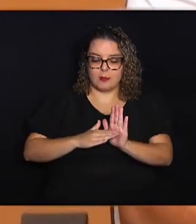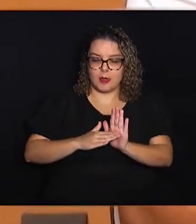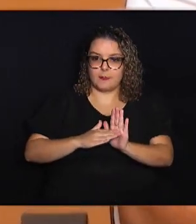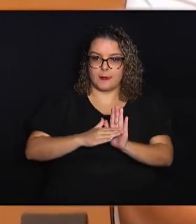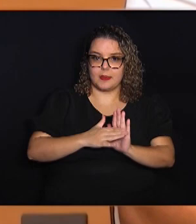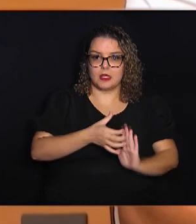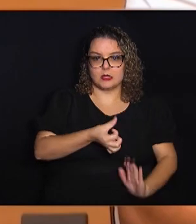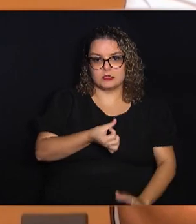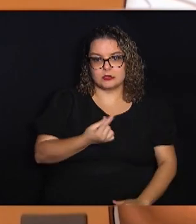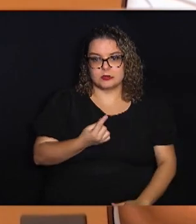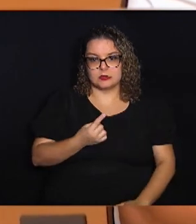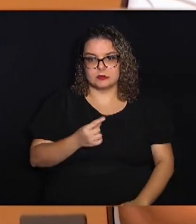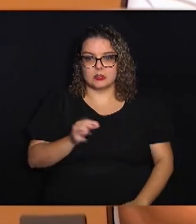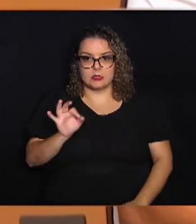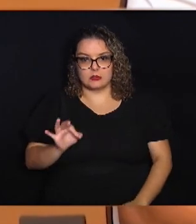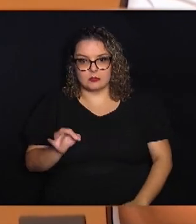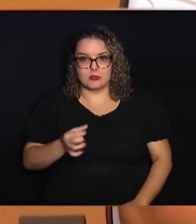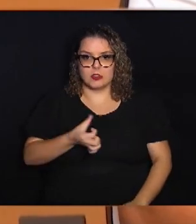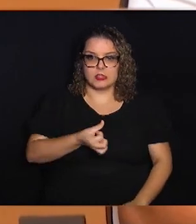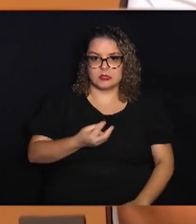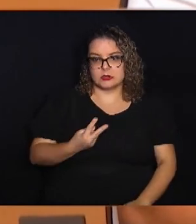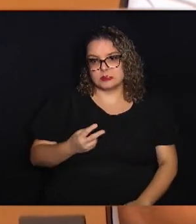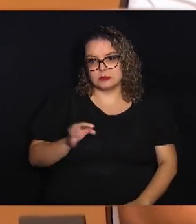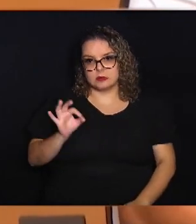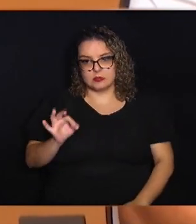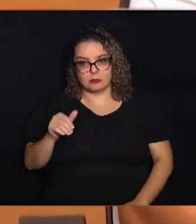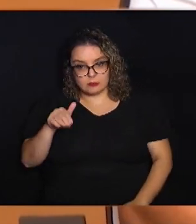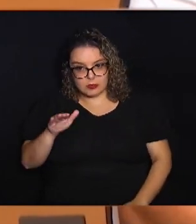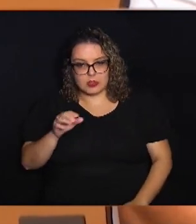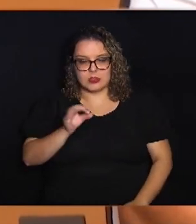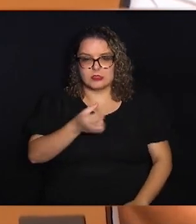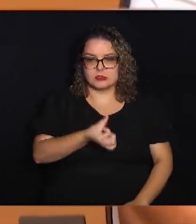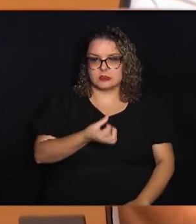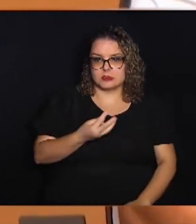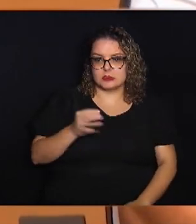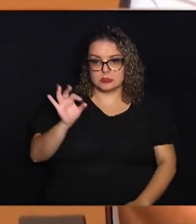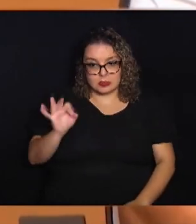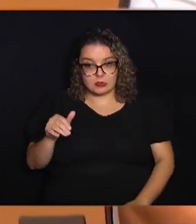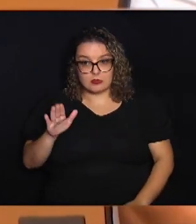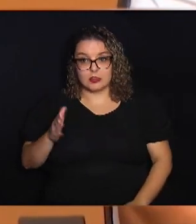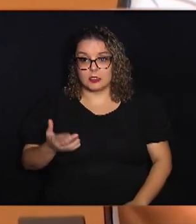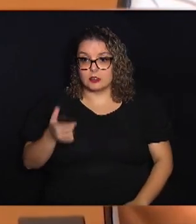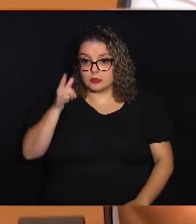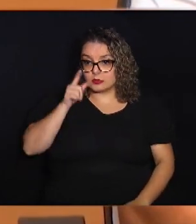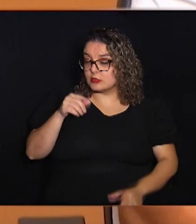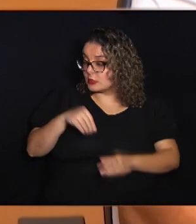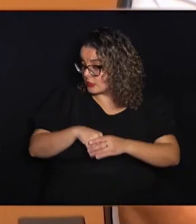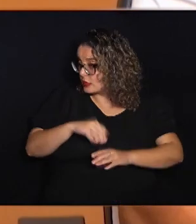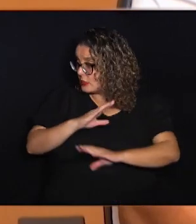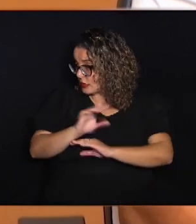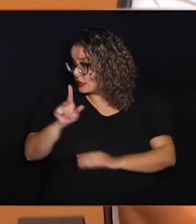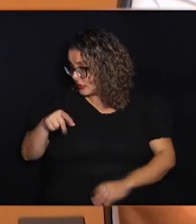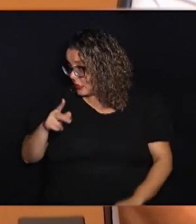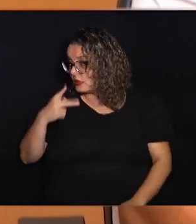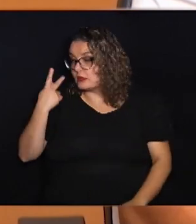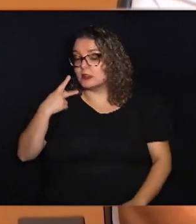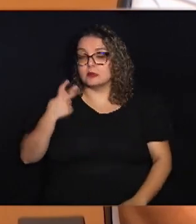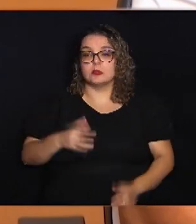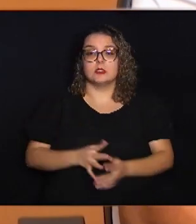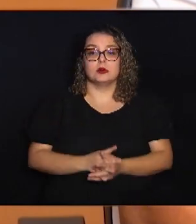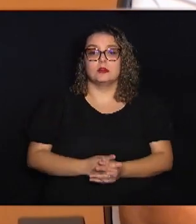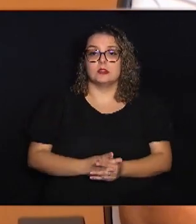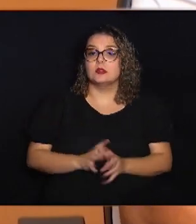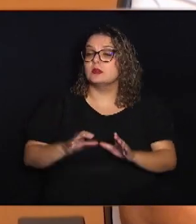ganha um percentual, 62, e ver se a gente consegue, dentro da casa, né, vereador, que também é a Comissão